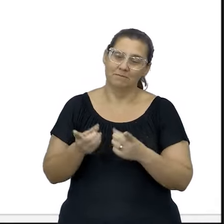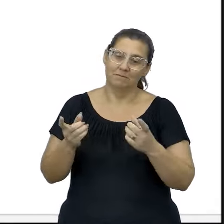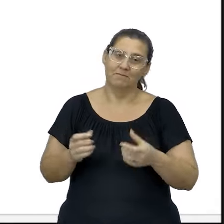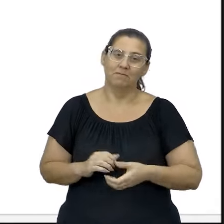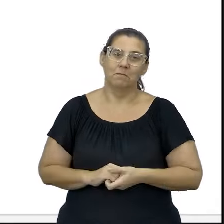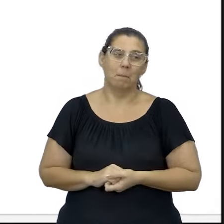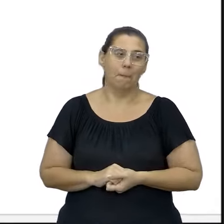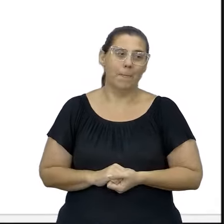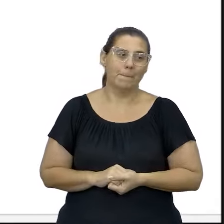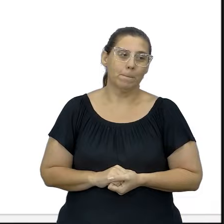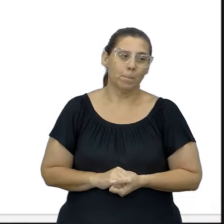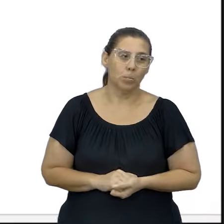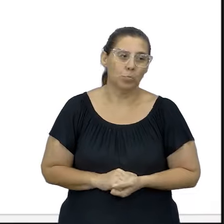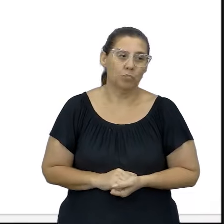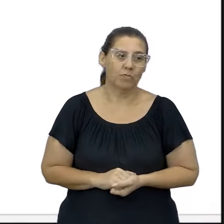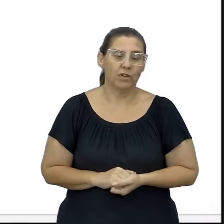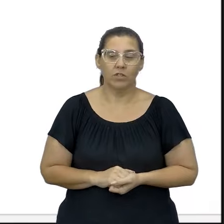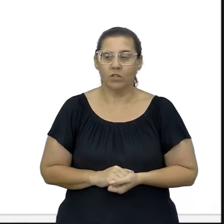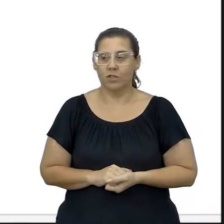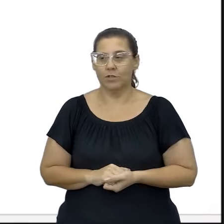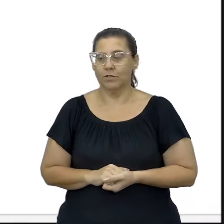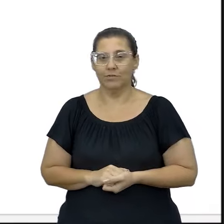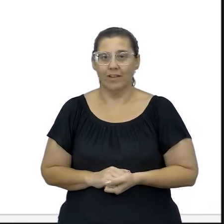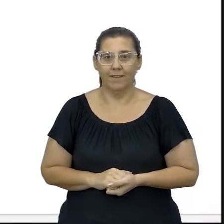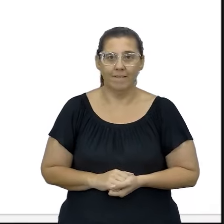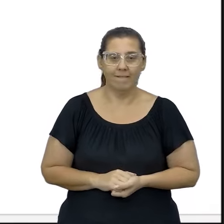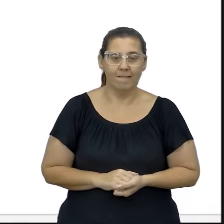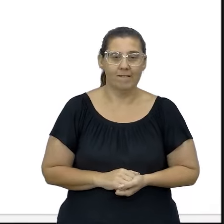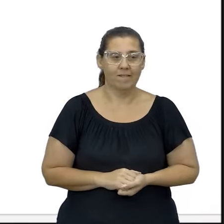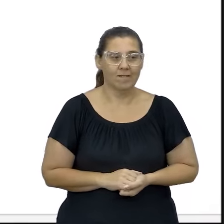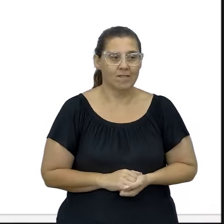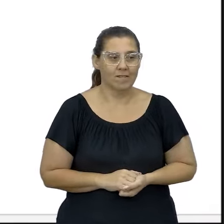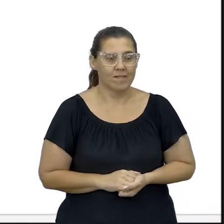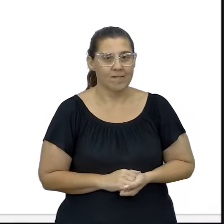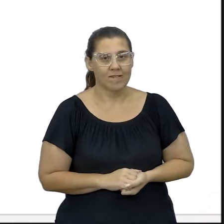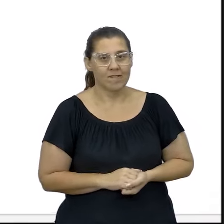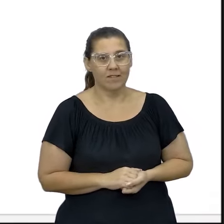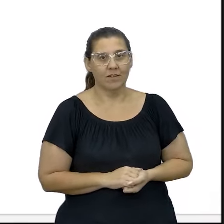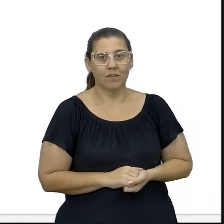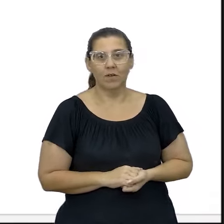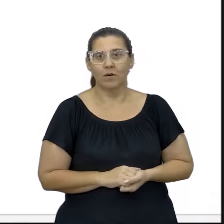ATPC. Bom, vamos em frente então? Vamos lá.